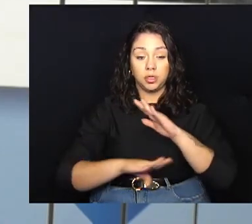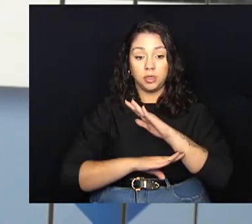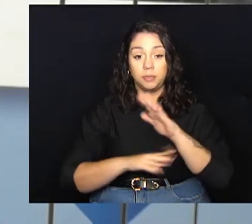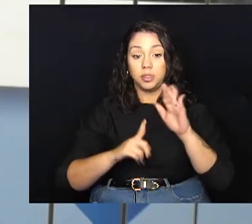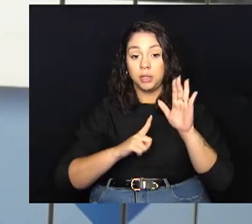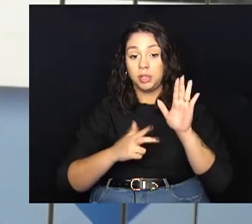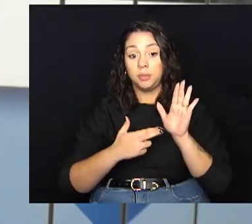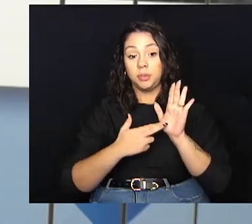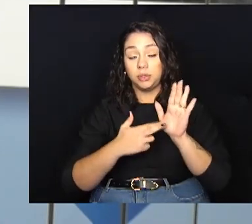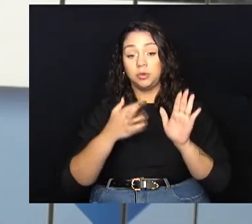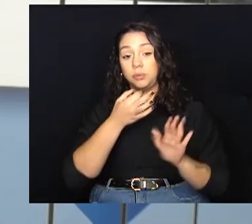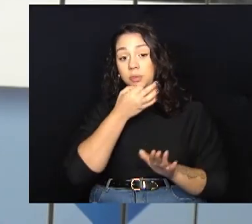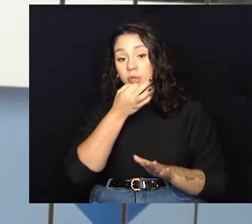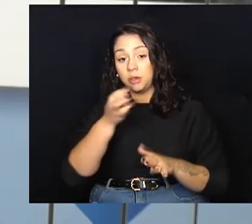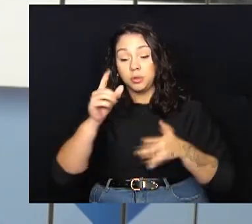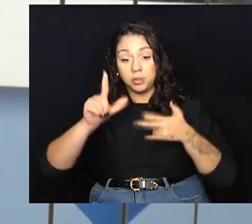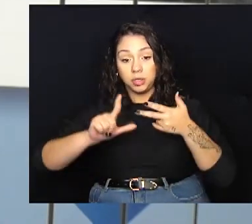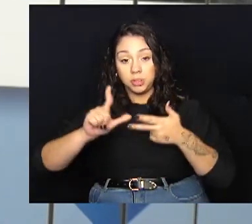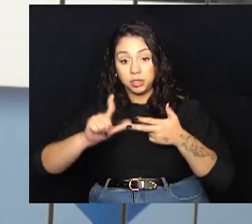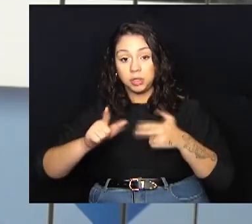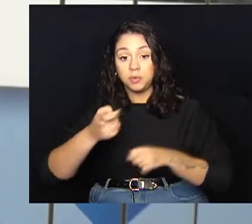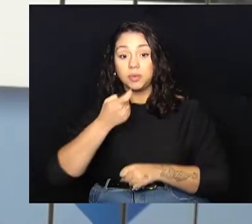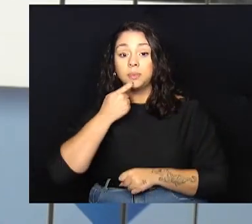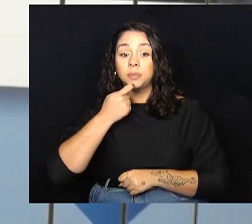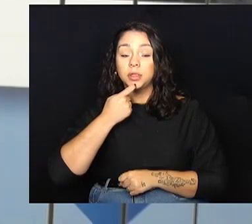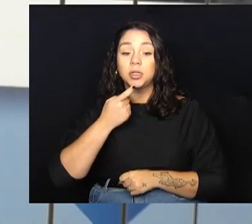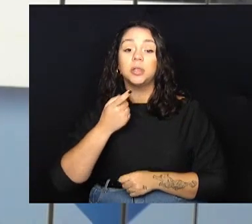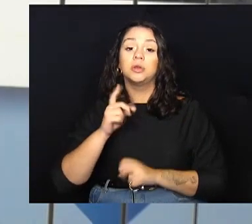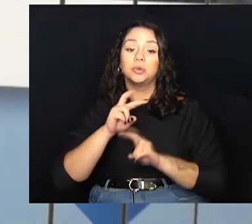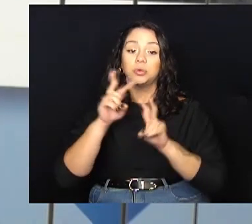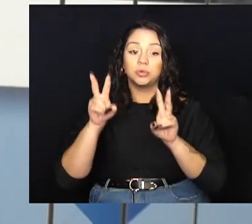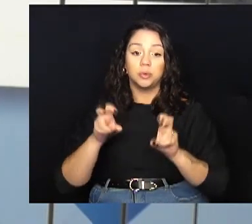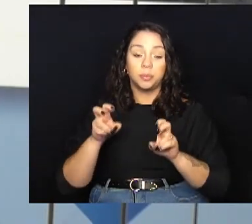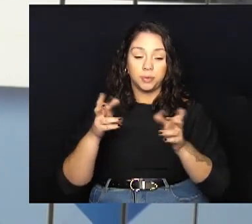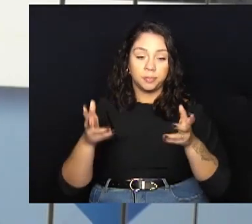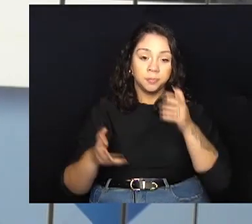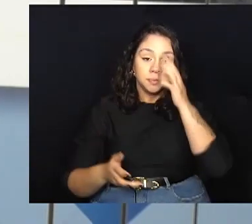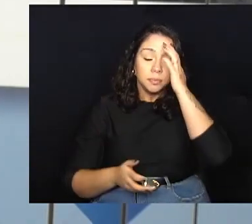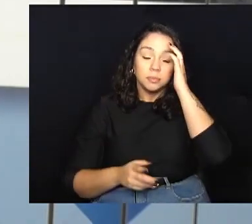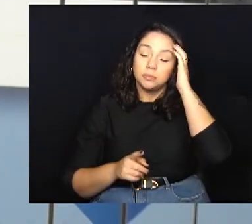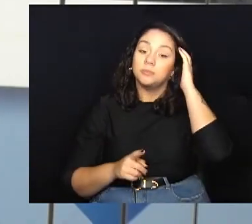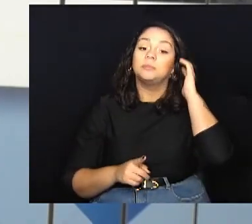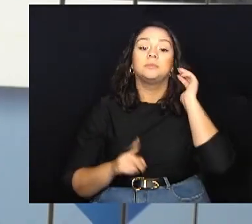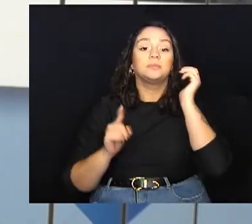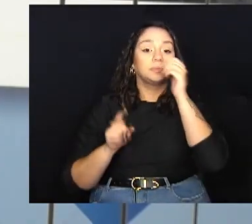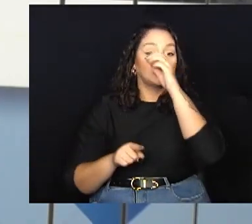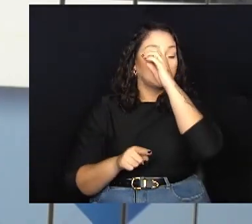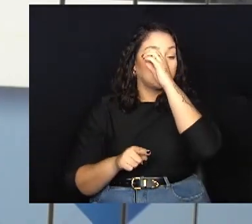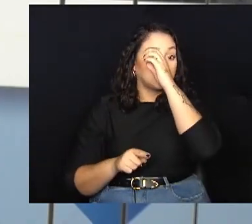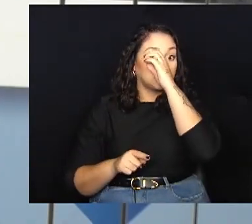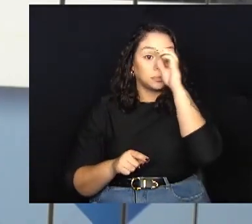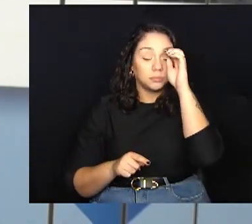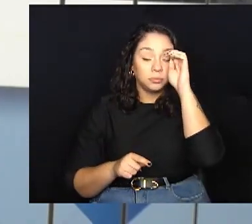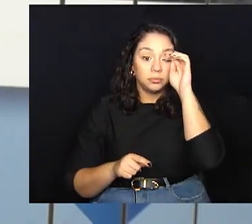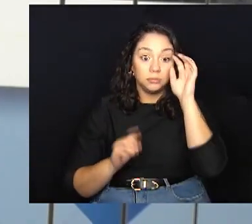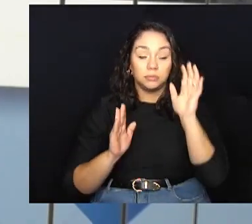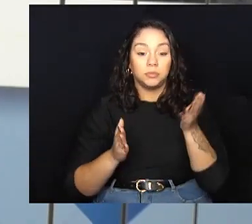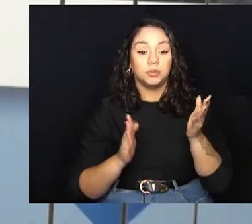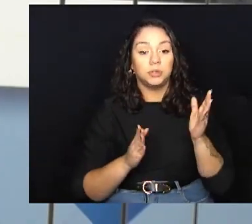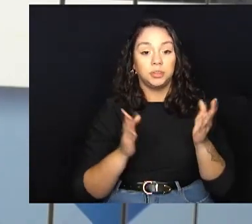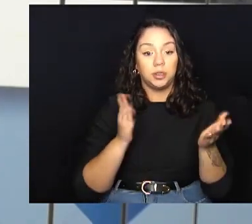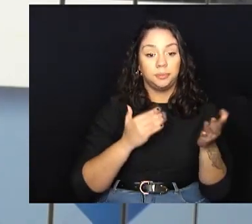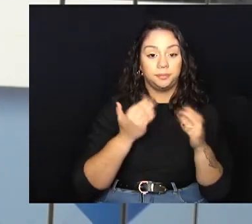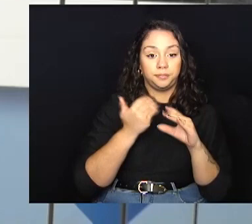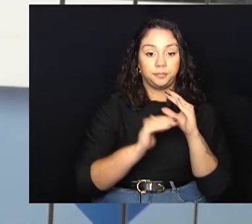a opinião do Legislativo campineiro acerca de um tema e esta que foi protocolada e aprovada aqui na câmara